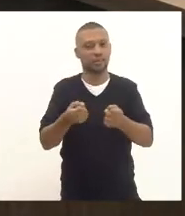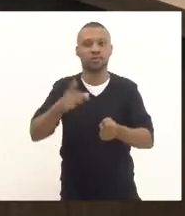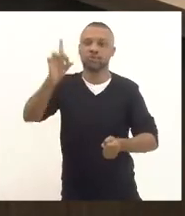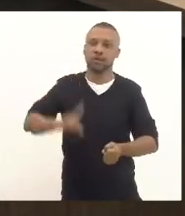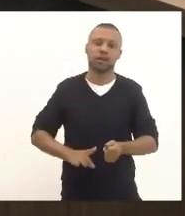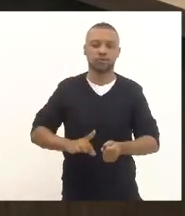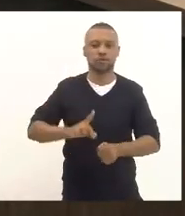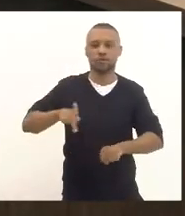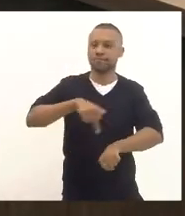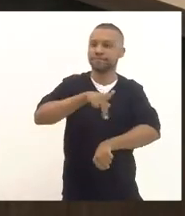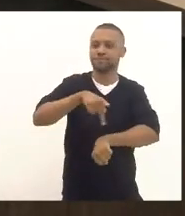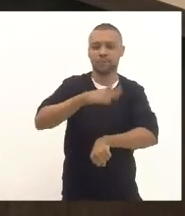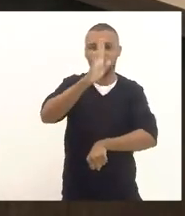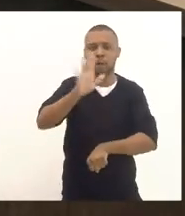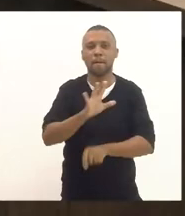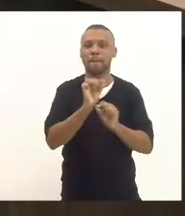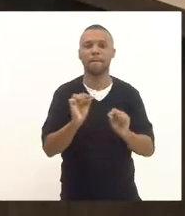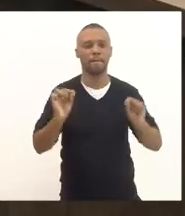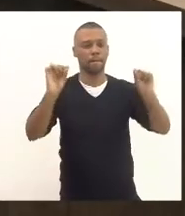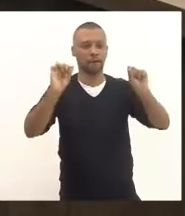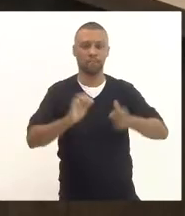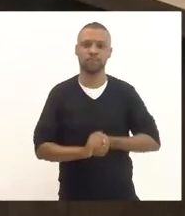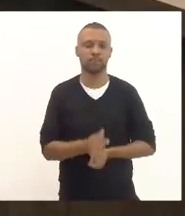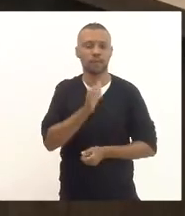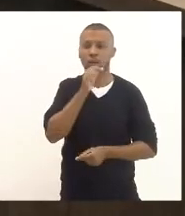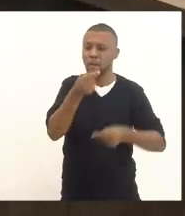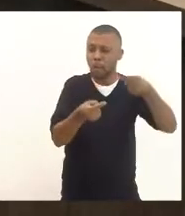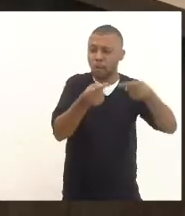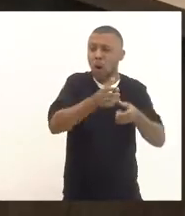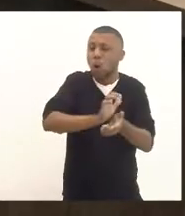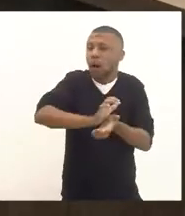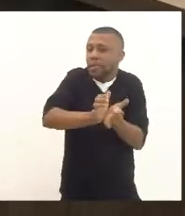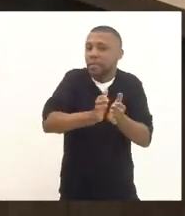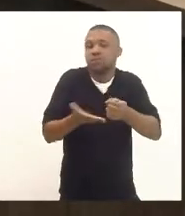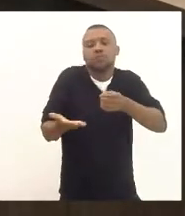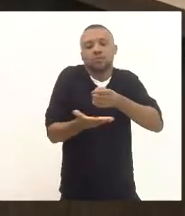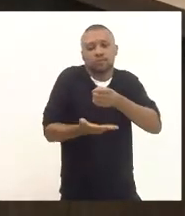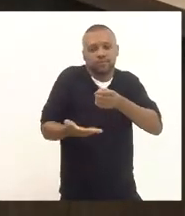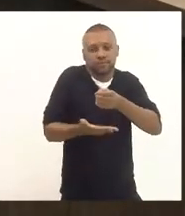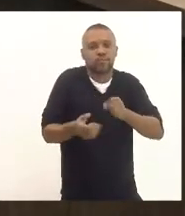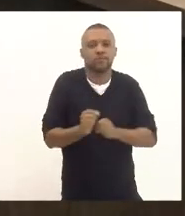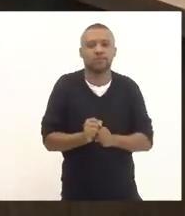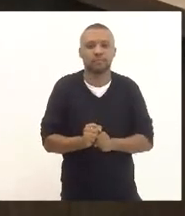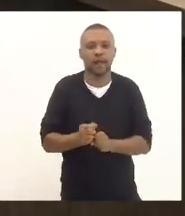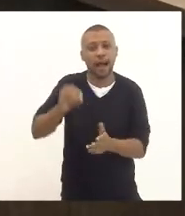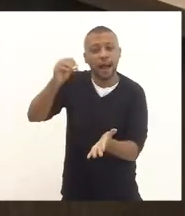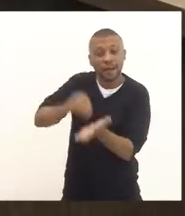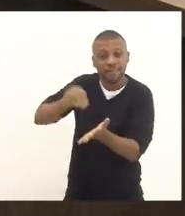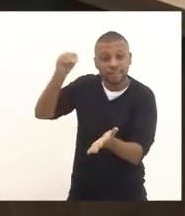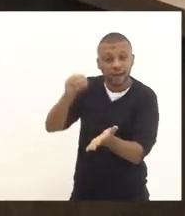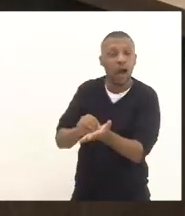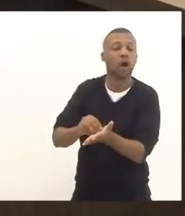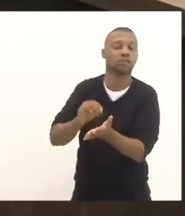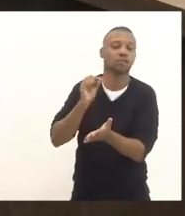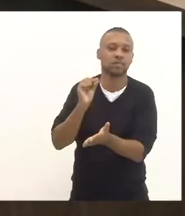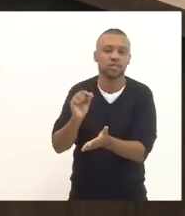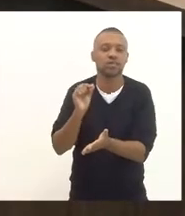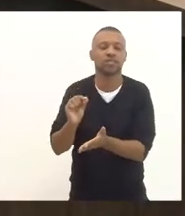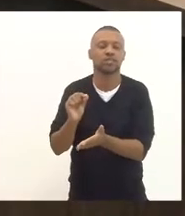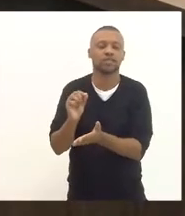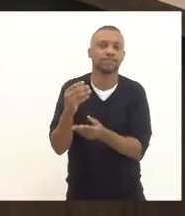nosso país lá ele debateu o racismo estrutural ausência de